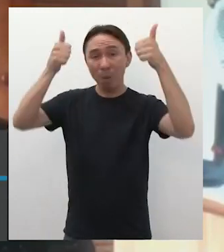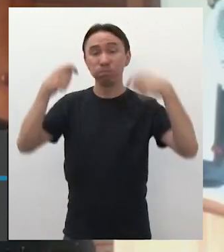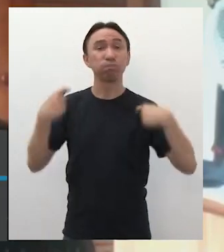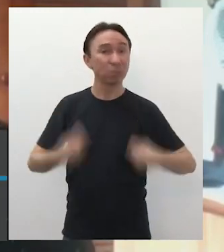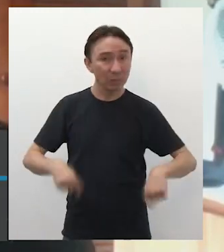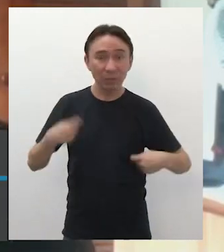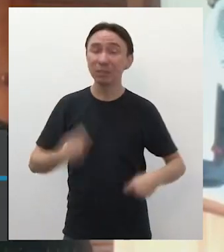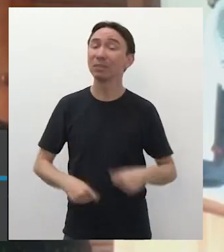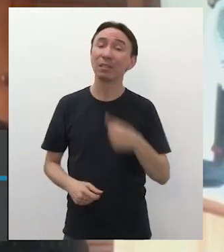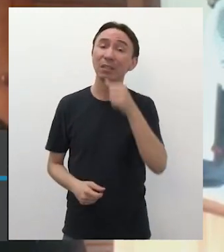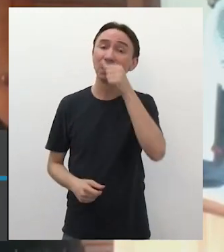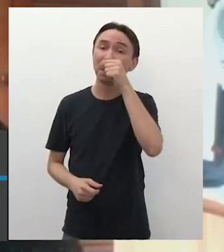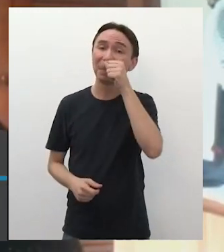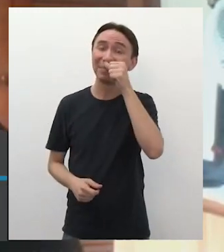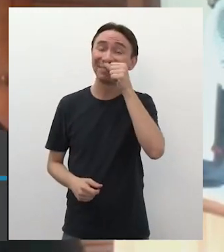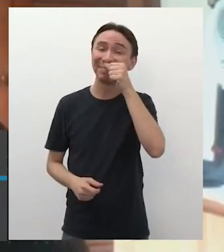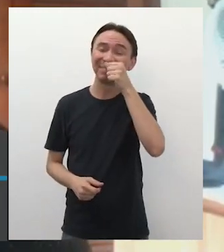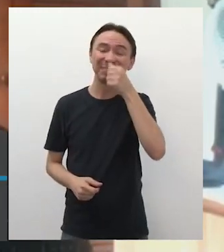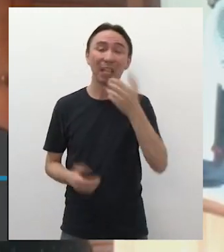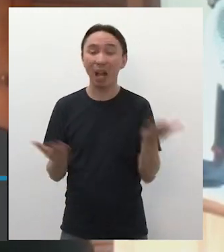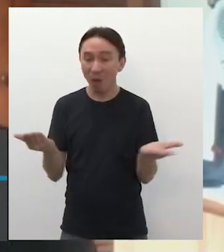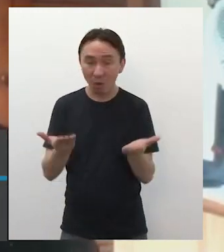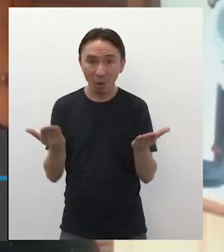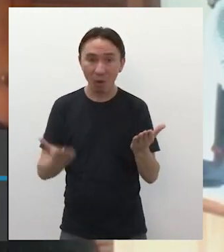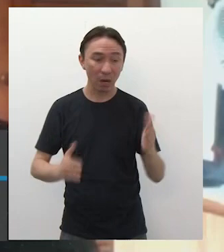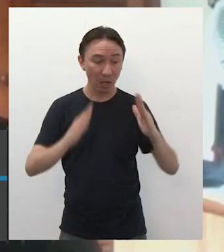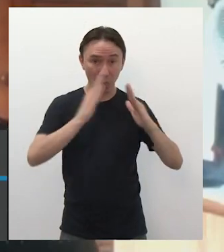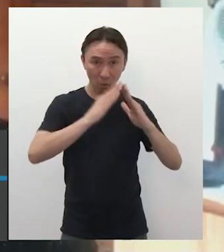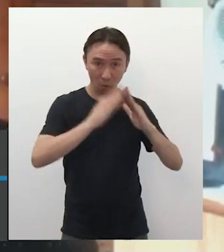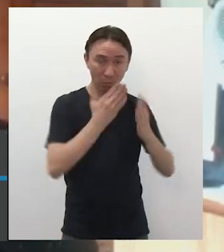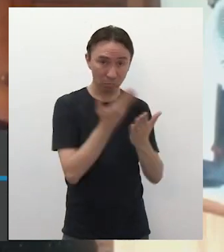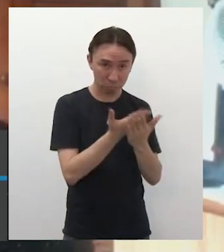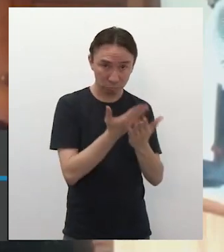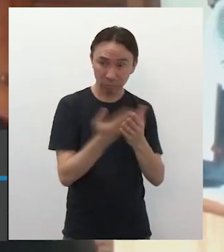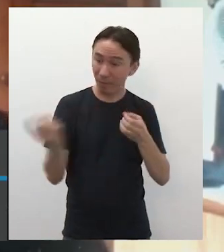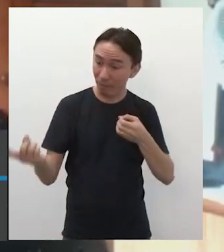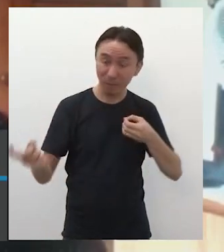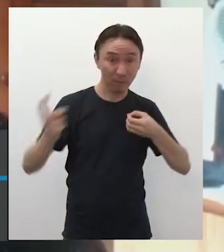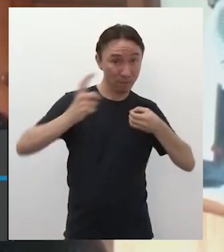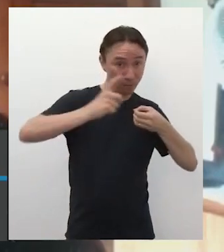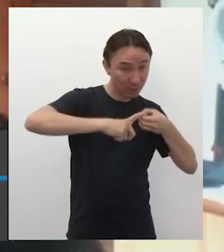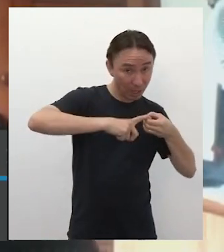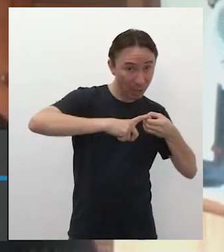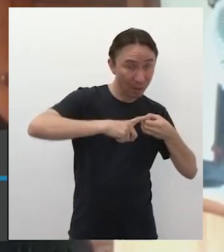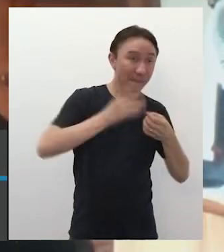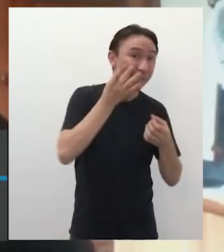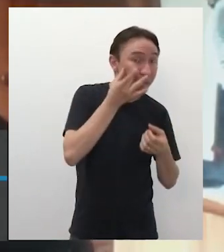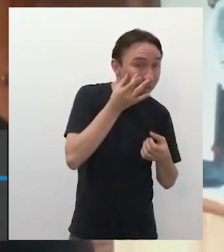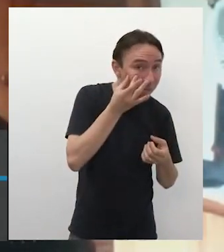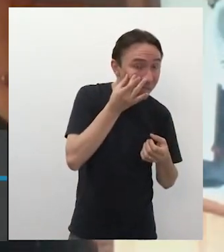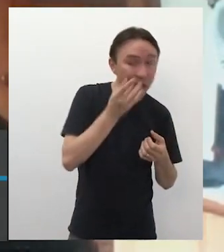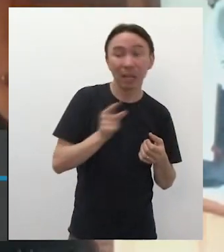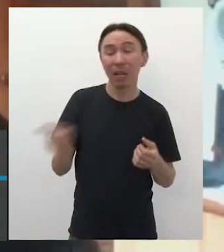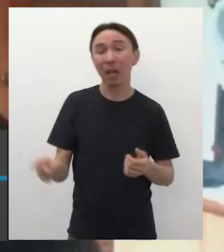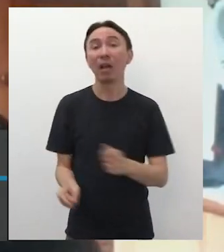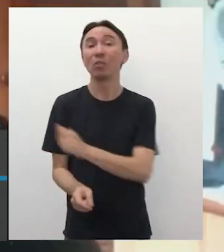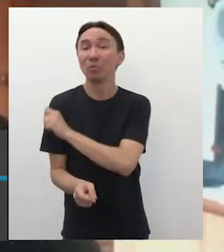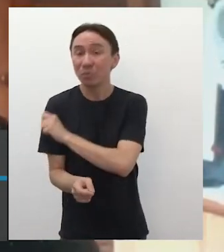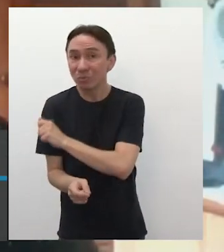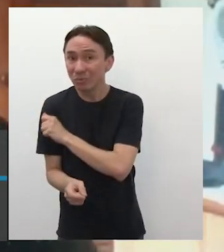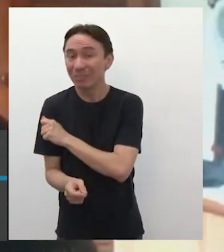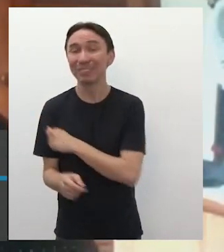retomada, os nossos estudantes têm uma necessidade ímpar de compartilhar sentimentos, compartilhar fatos